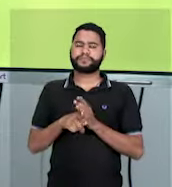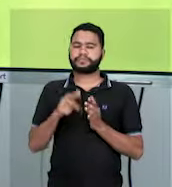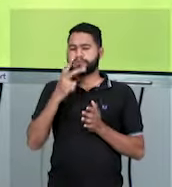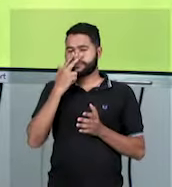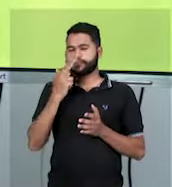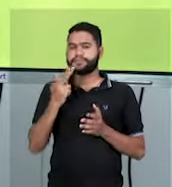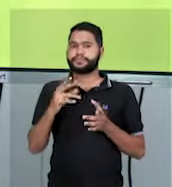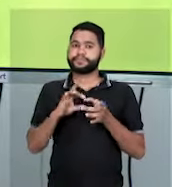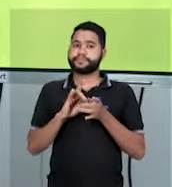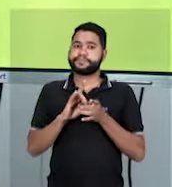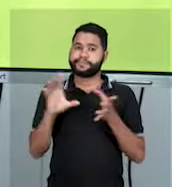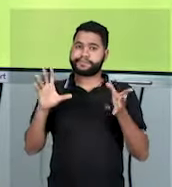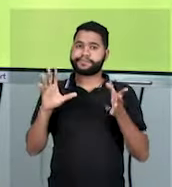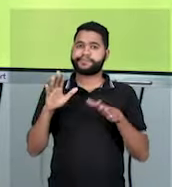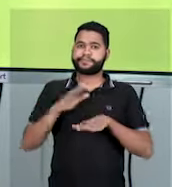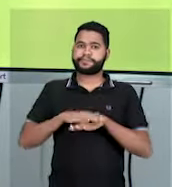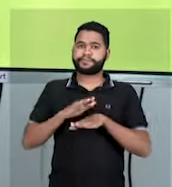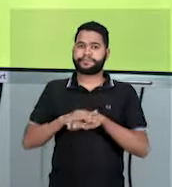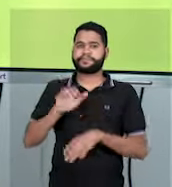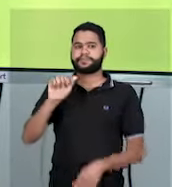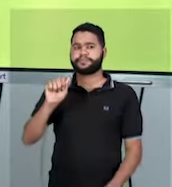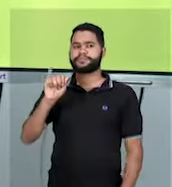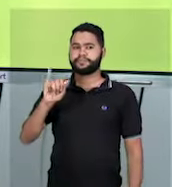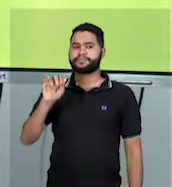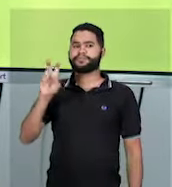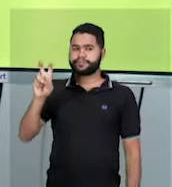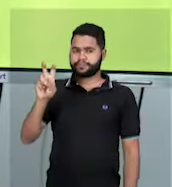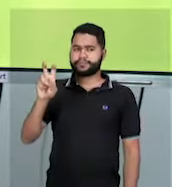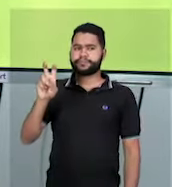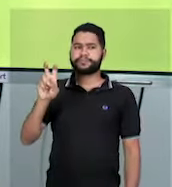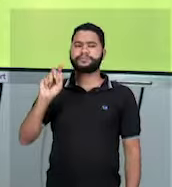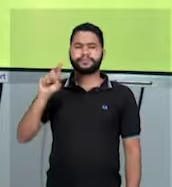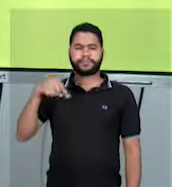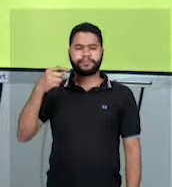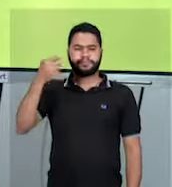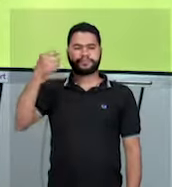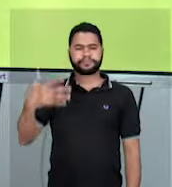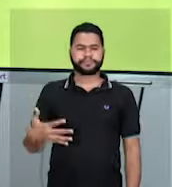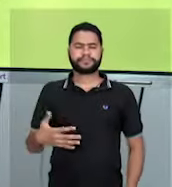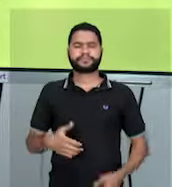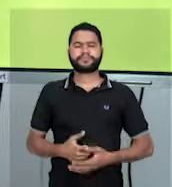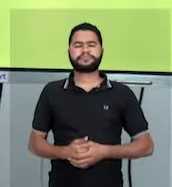uma permissão dada pelo AI-5, a gente vai falar dos atos institucionais daqui a pouquinho.